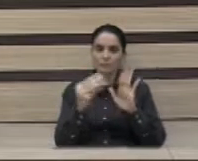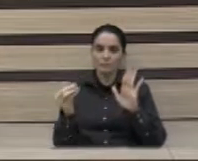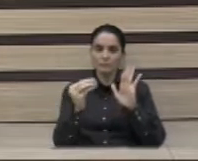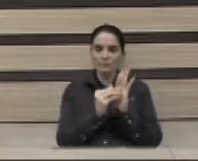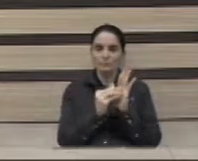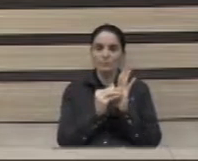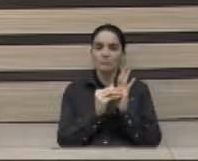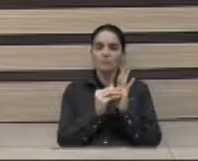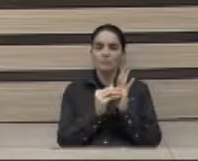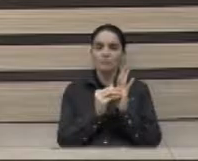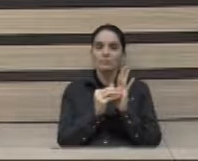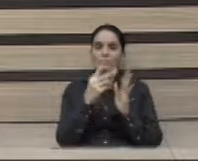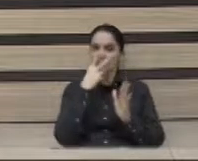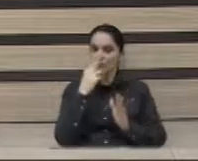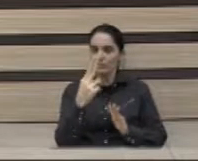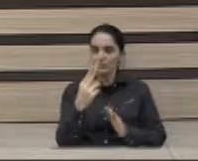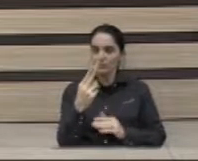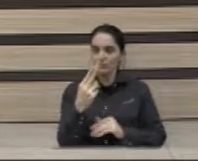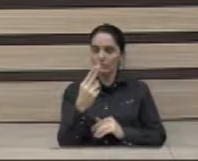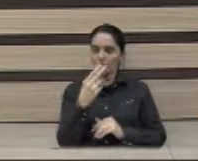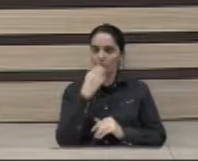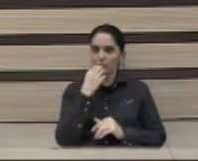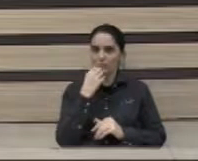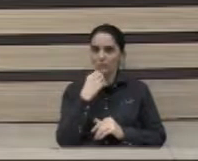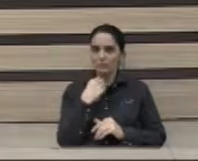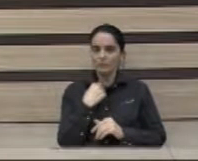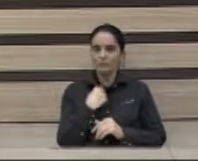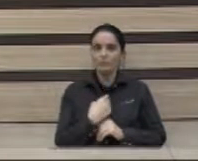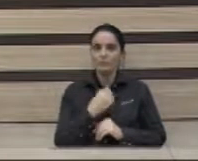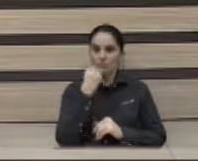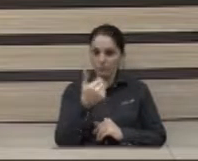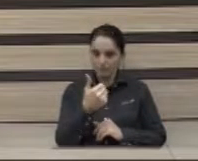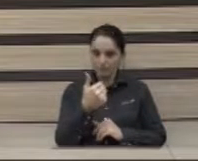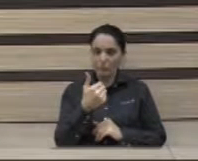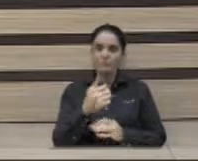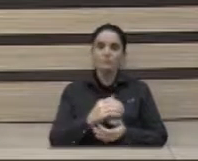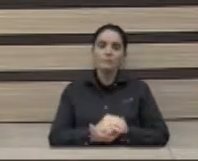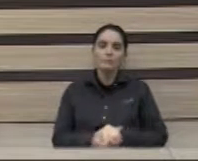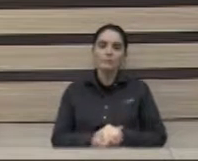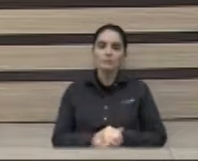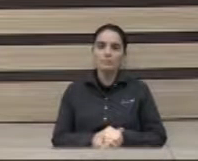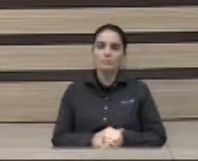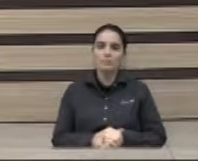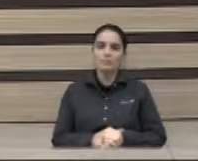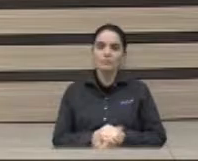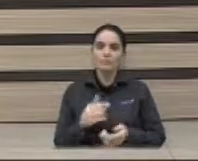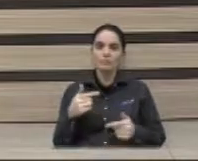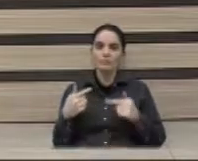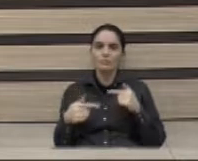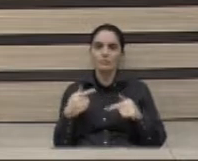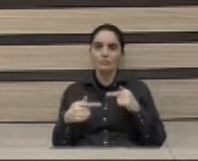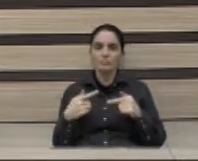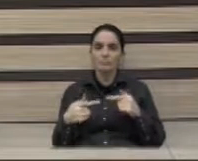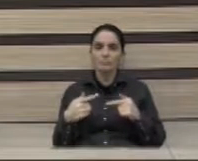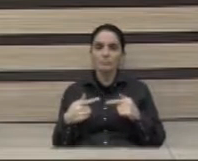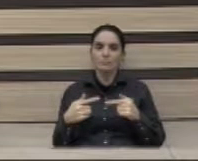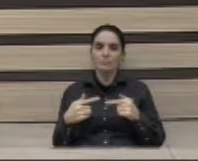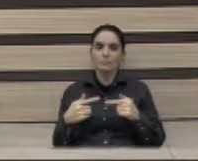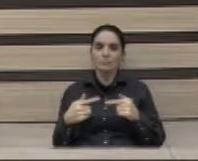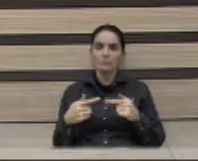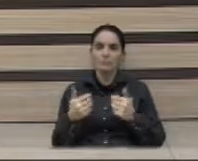projeto. E os pareceres das comissões são favoráveis. Está em discussão